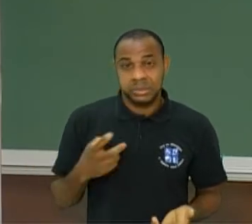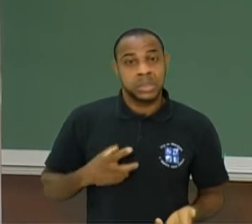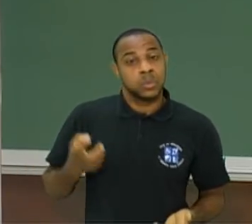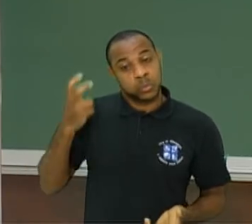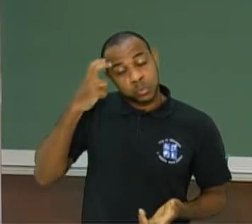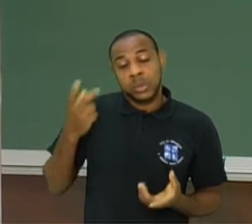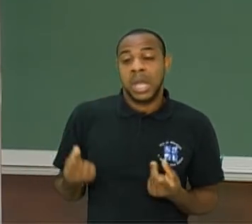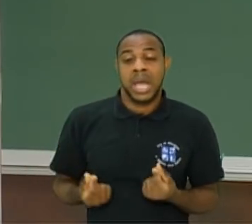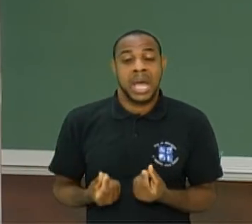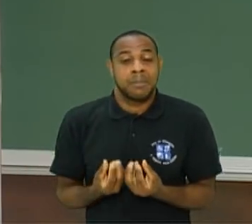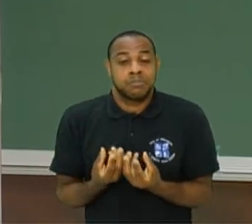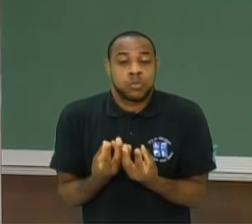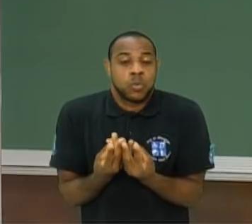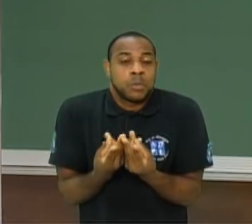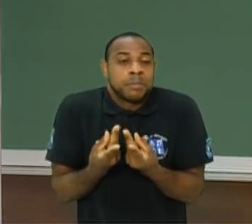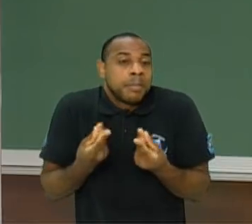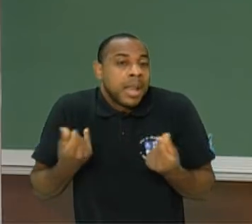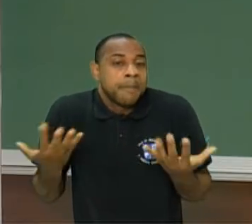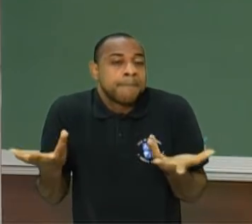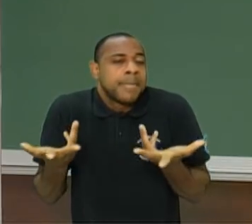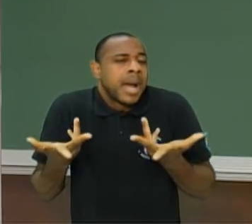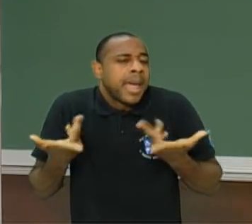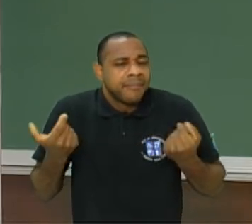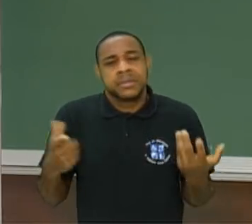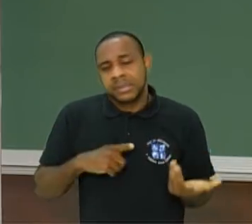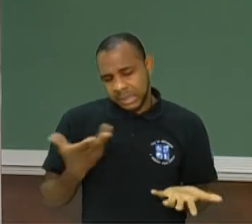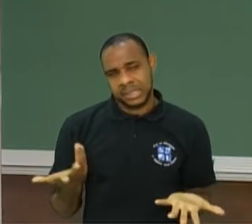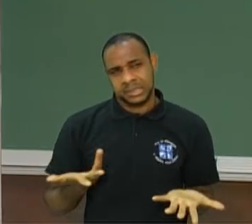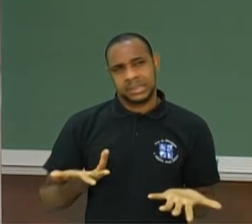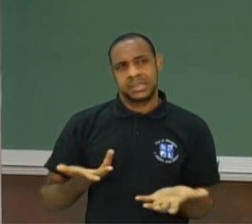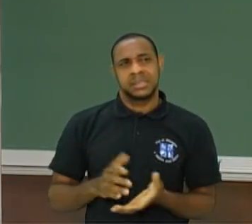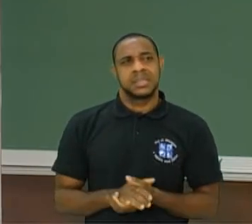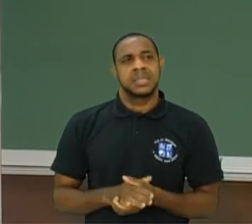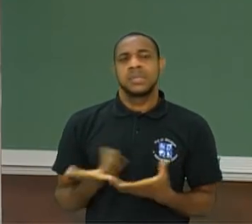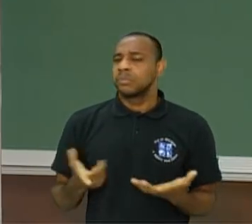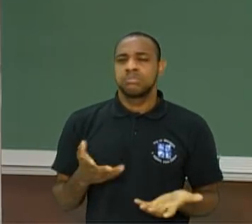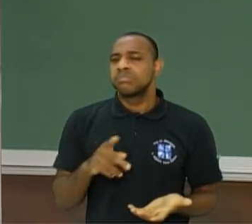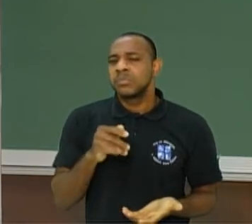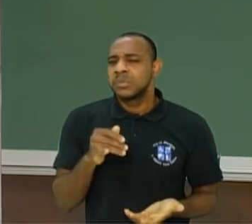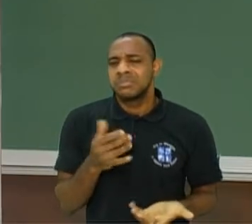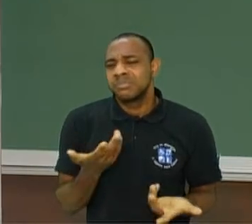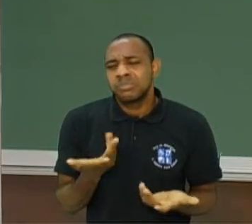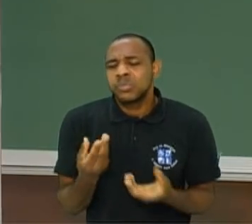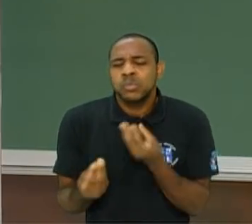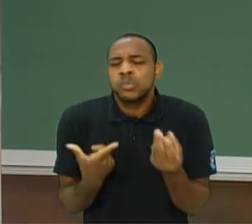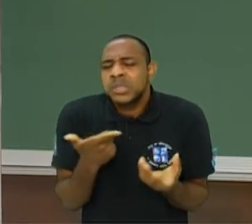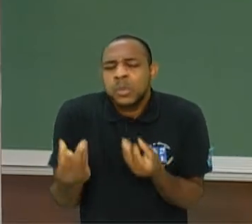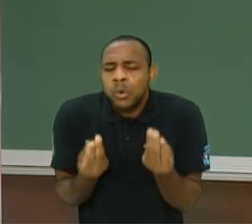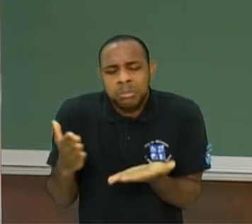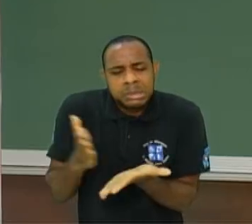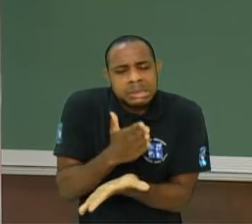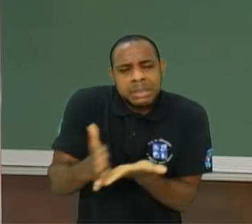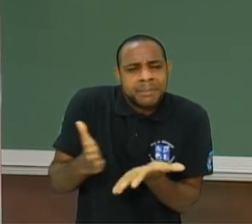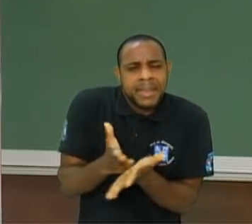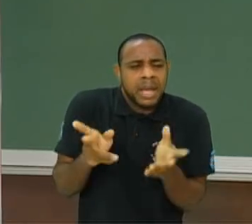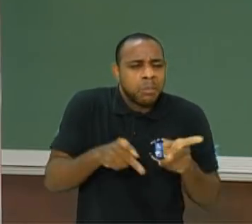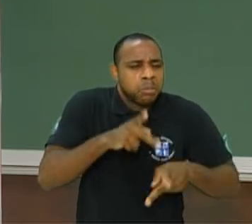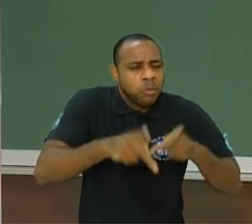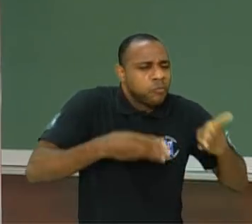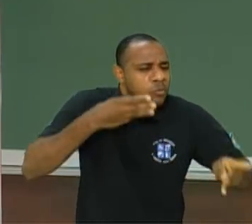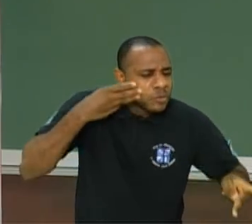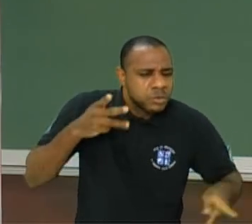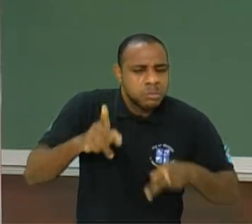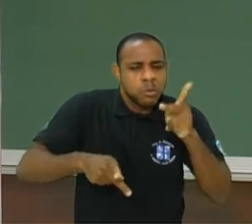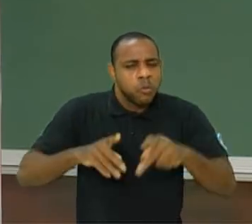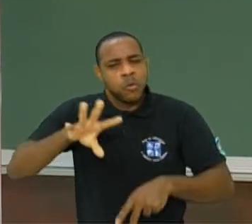separar dos povos negros, dos povos indígenas, né? Então, tem que cuidar disso com muito carinho, um olhar muito atento.